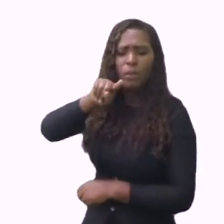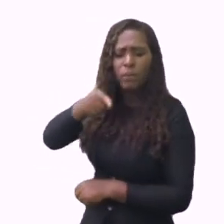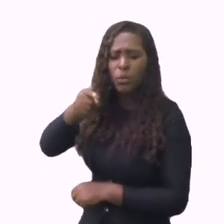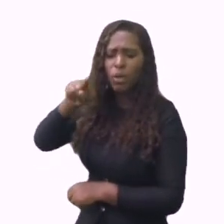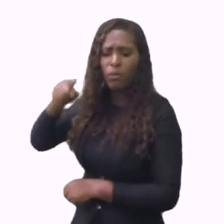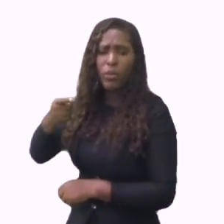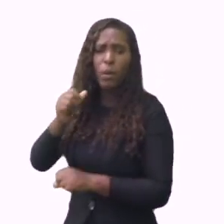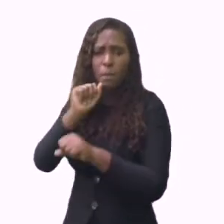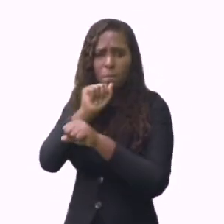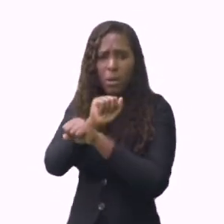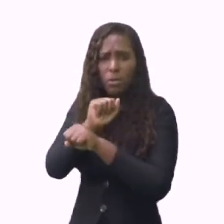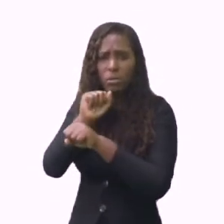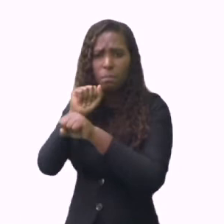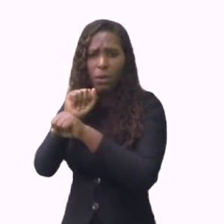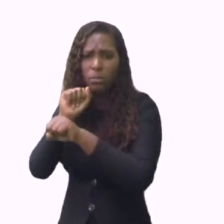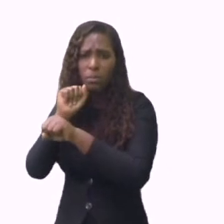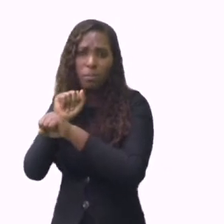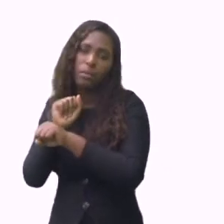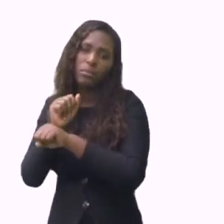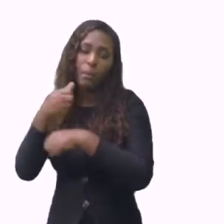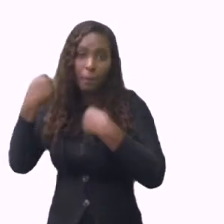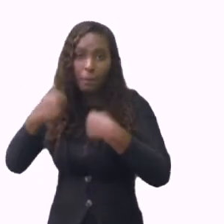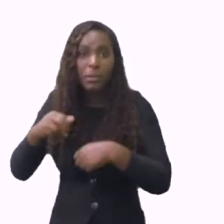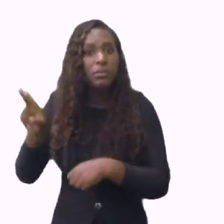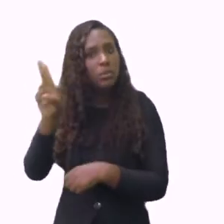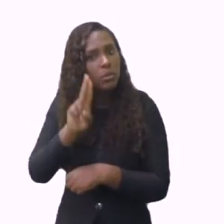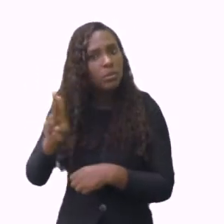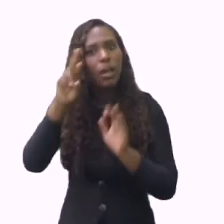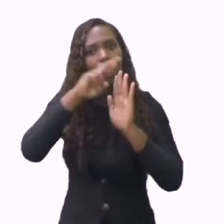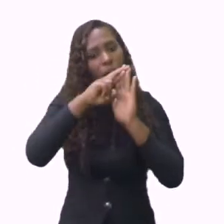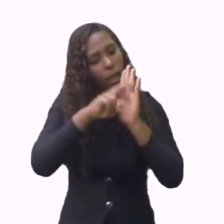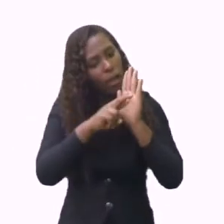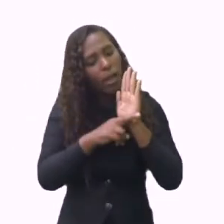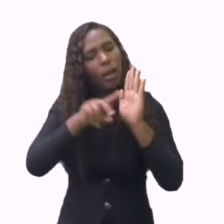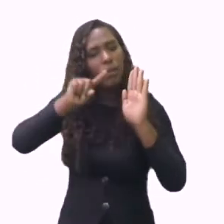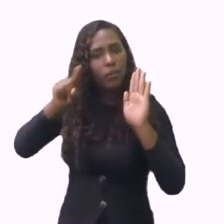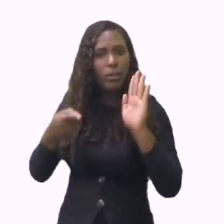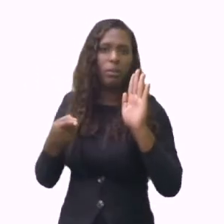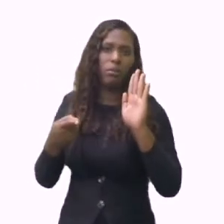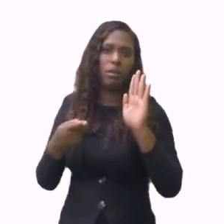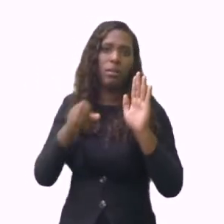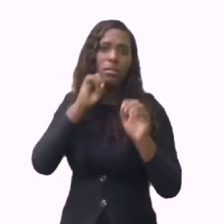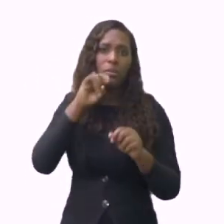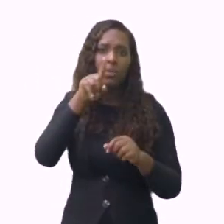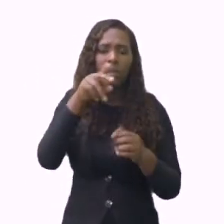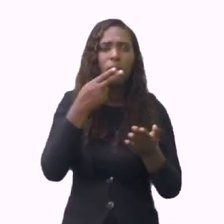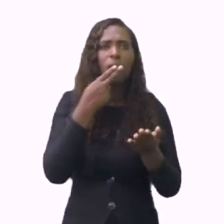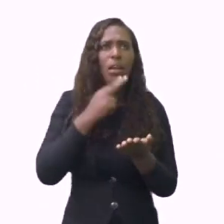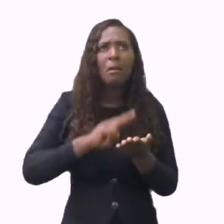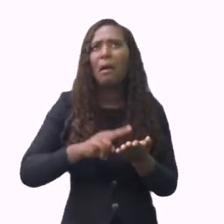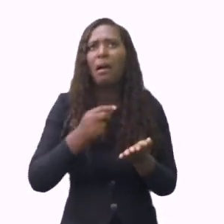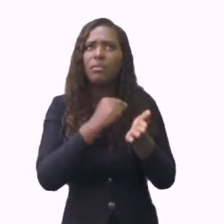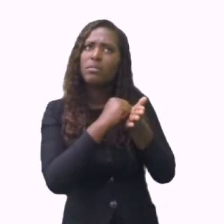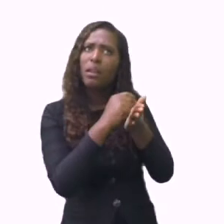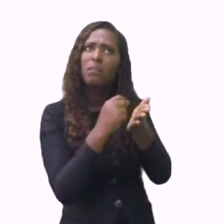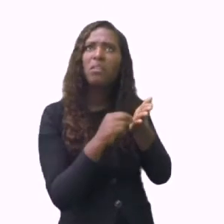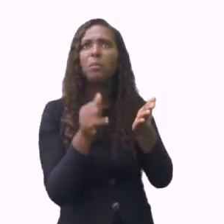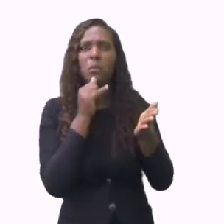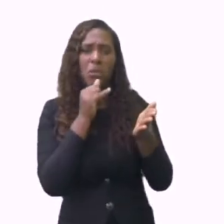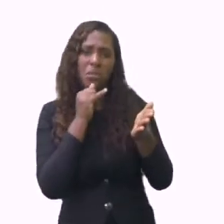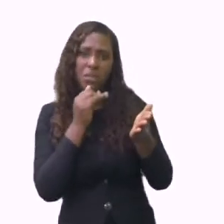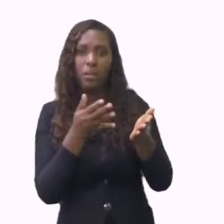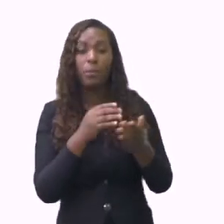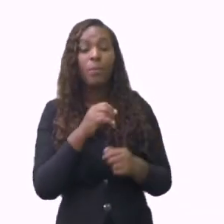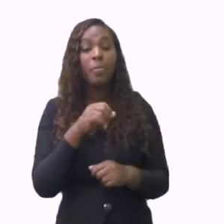você quer enviar, você precisa usar as regras da vírgula. Se você quiser conhecer um pouco mais, você pode pesquisar,